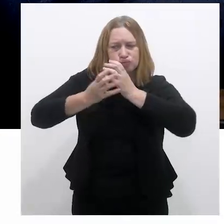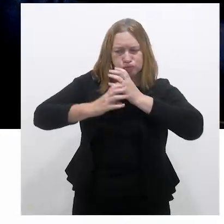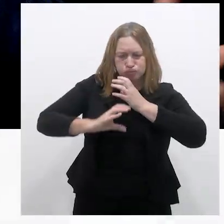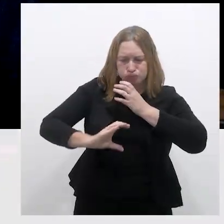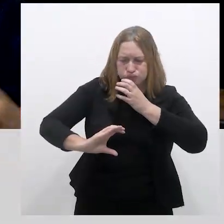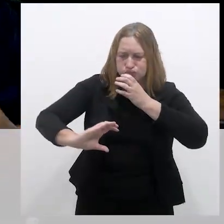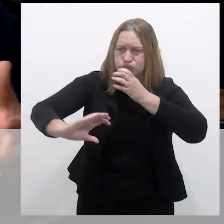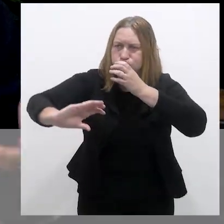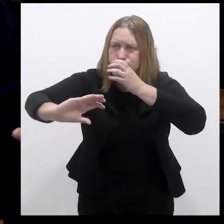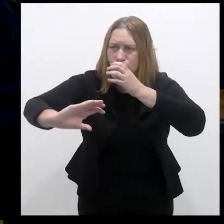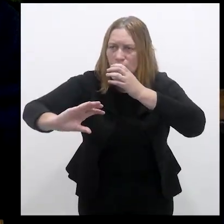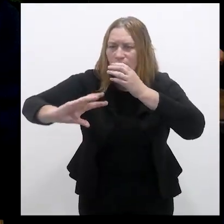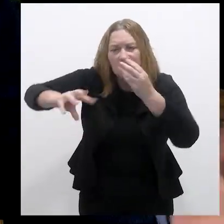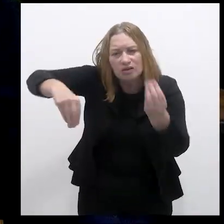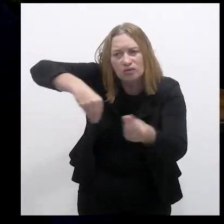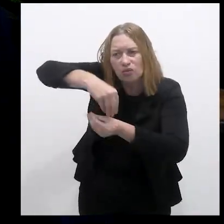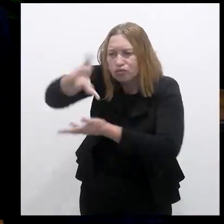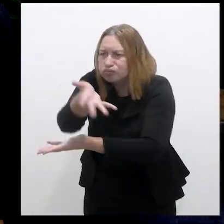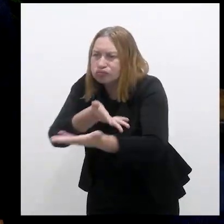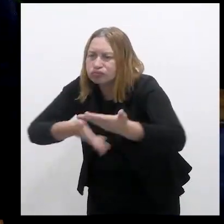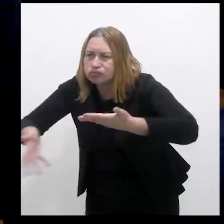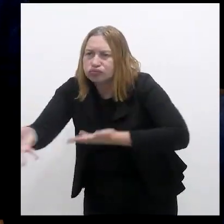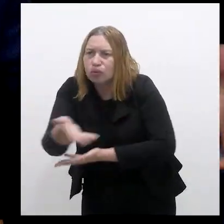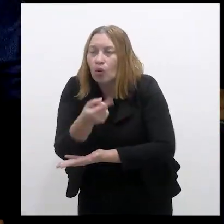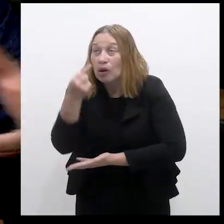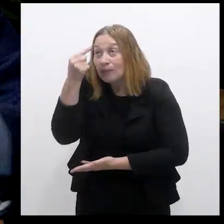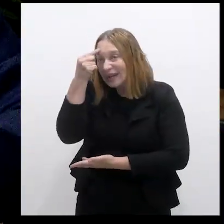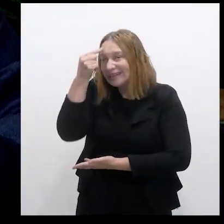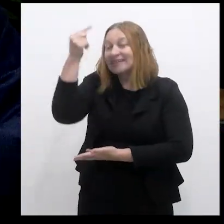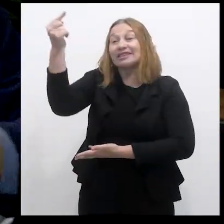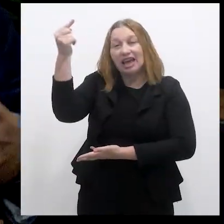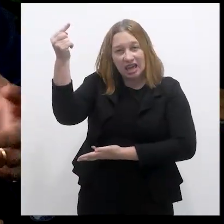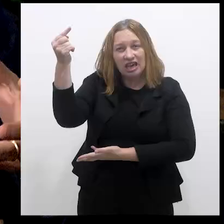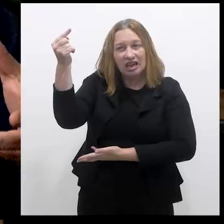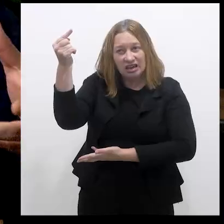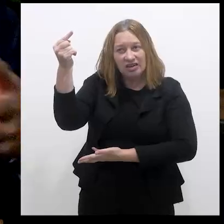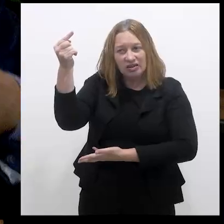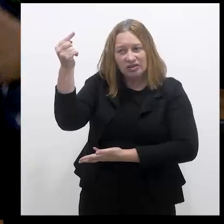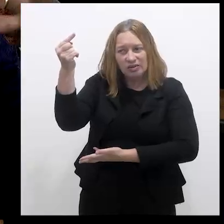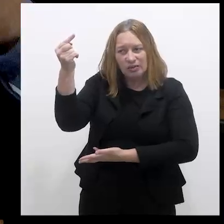ao máximo, né? Trazendo esses músicos para uma ideia